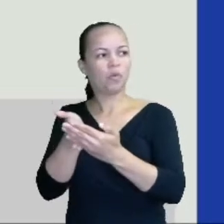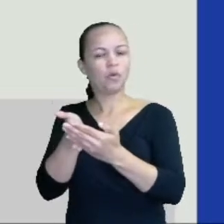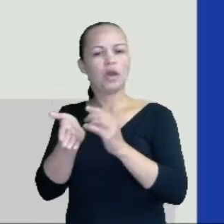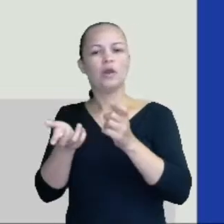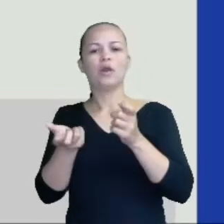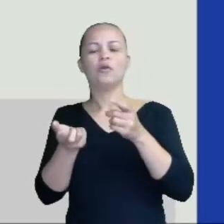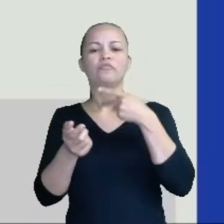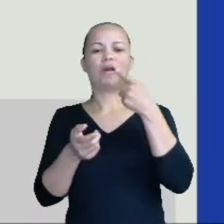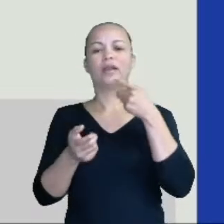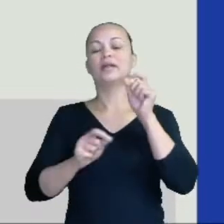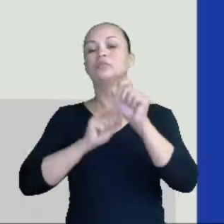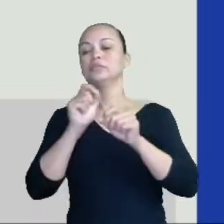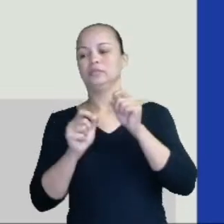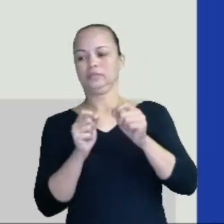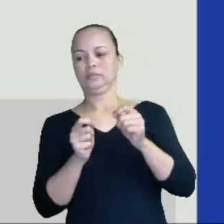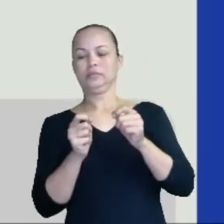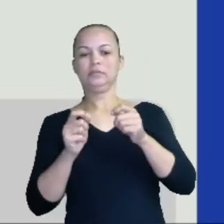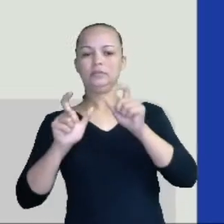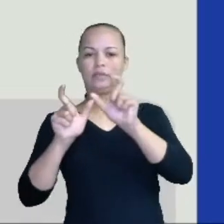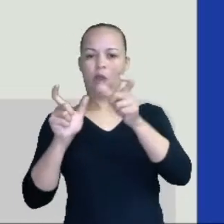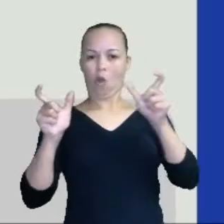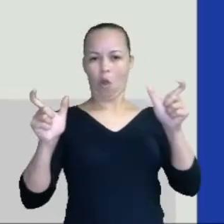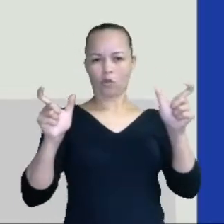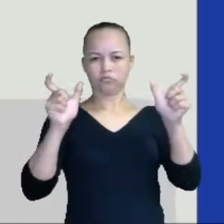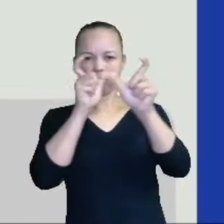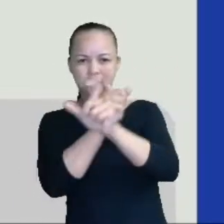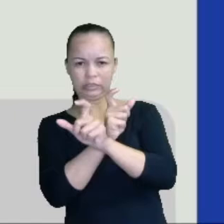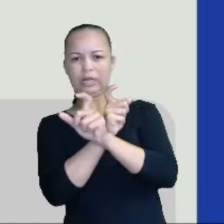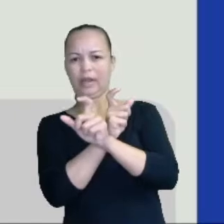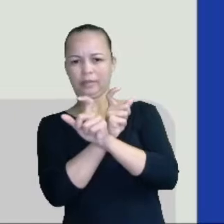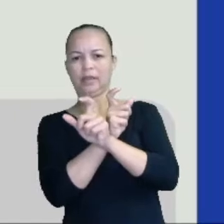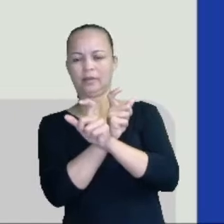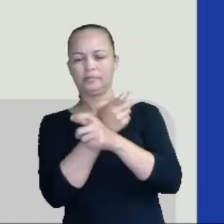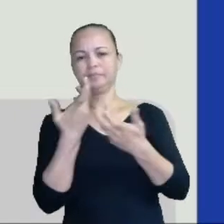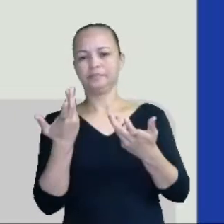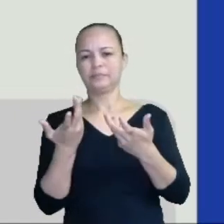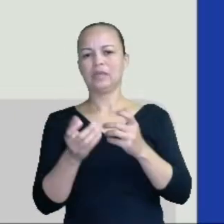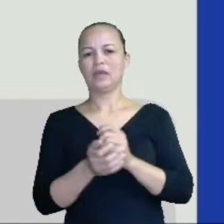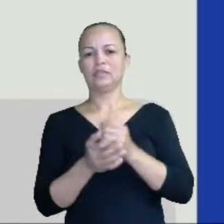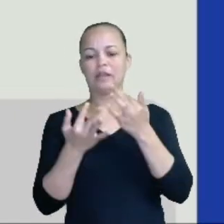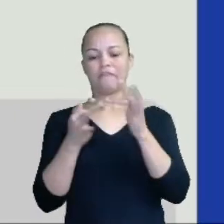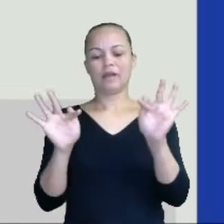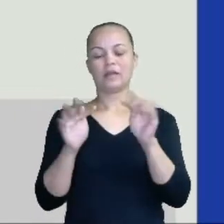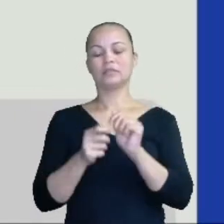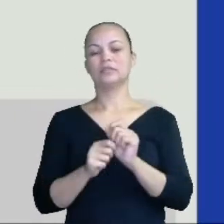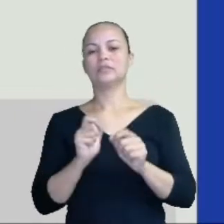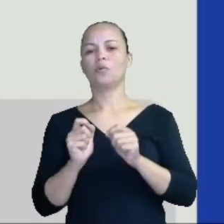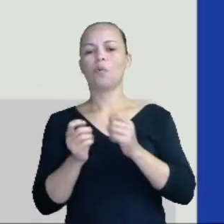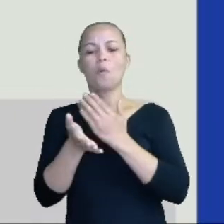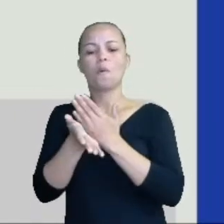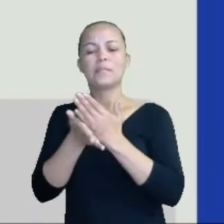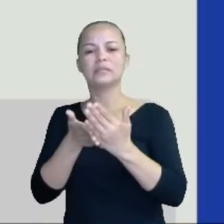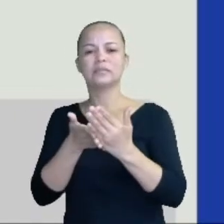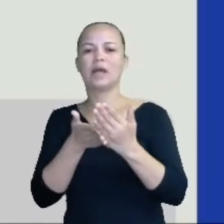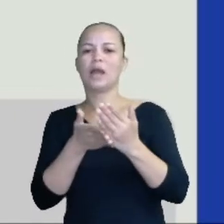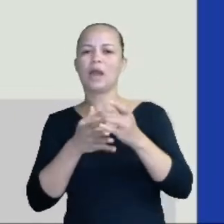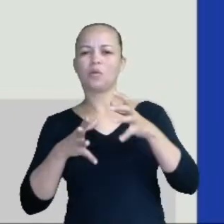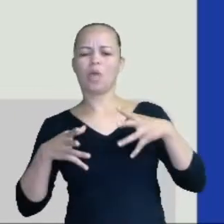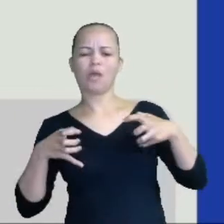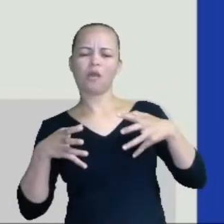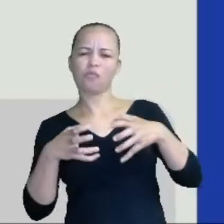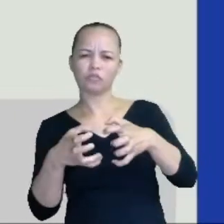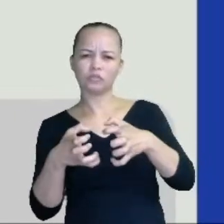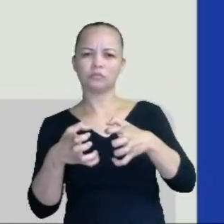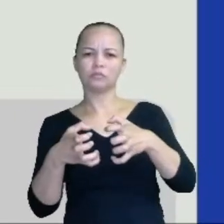ordem indireta ou inversa da frase. É o que acontece nesses 3 exemplos. Começaram as confusões. Para